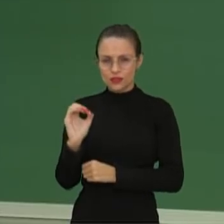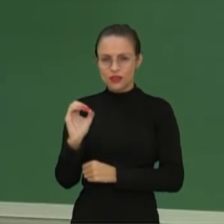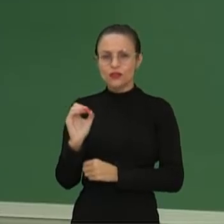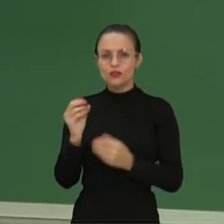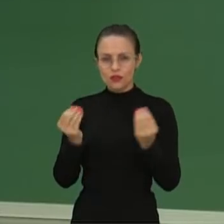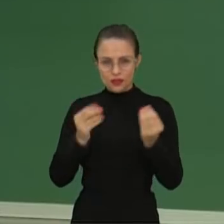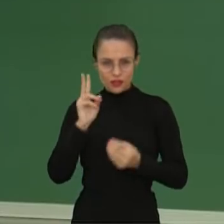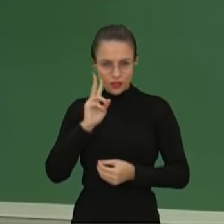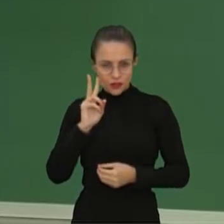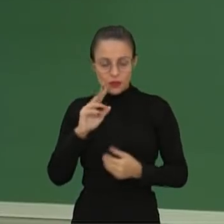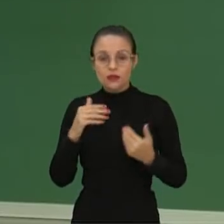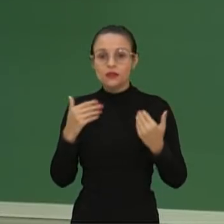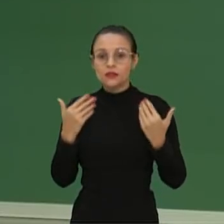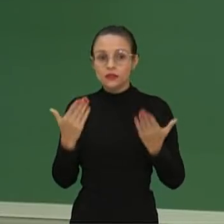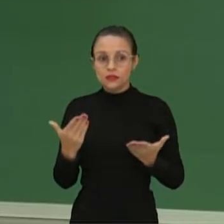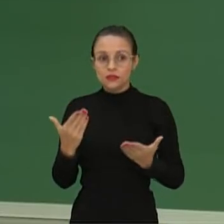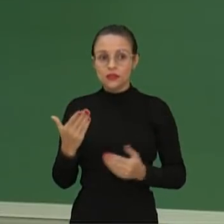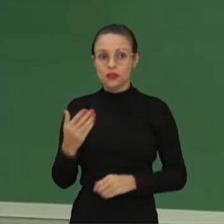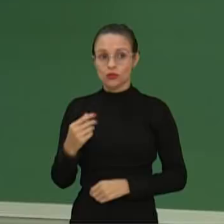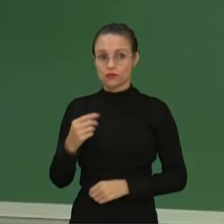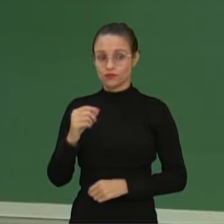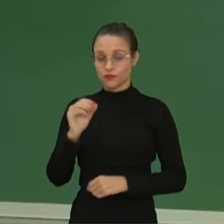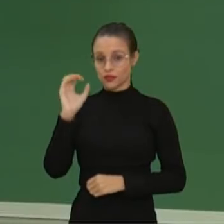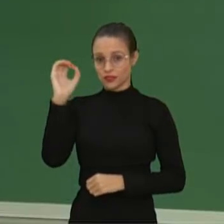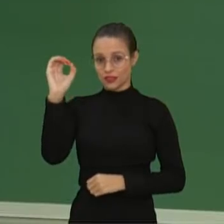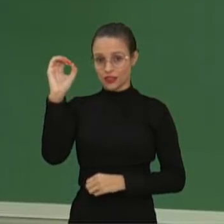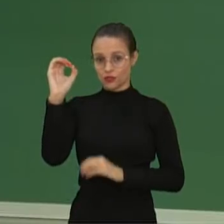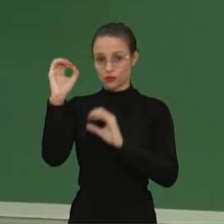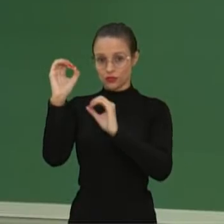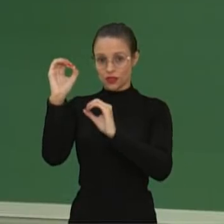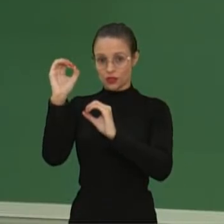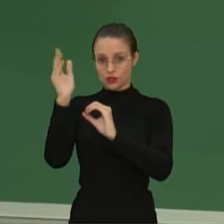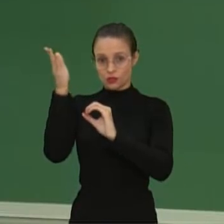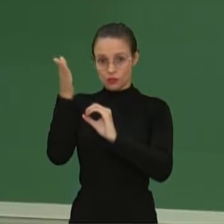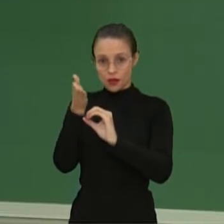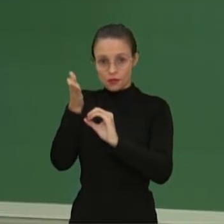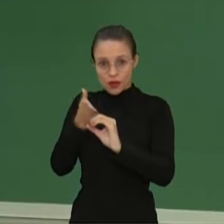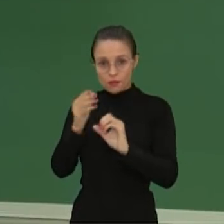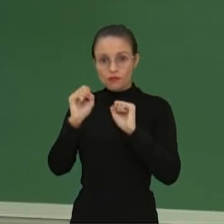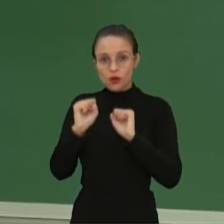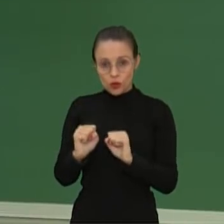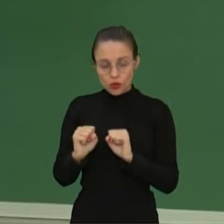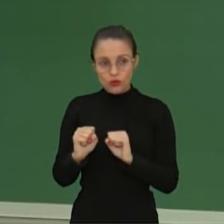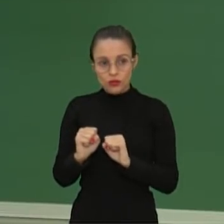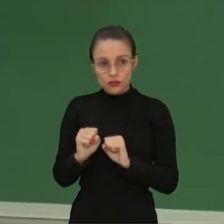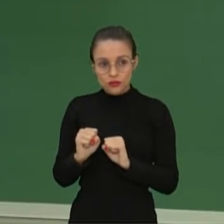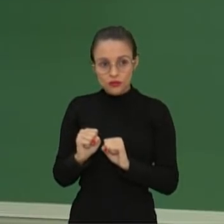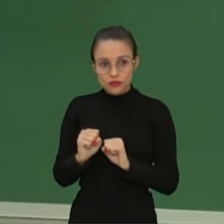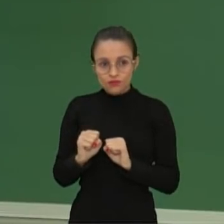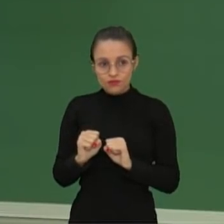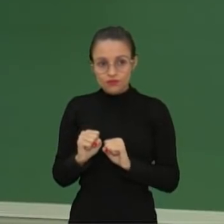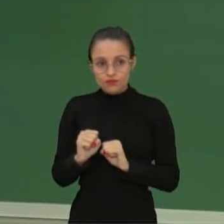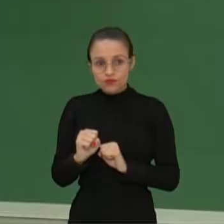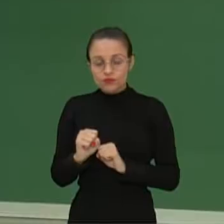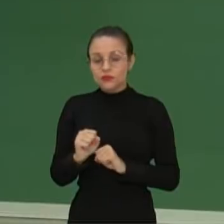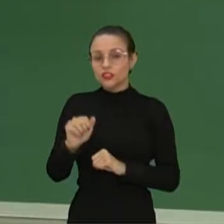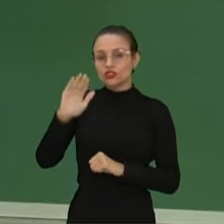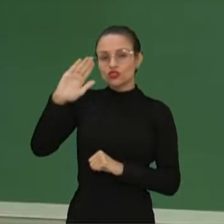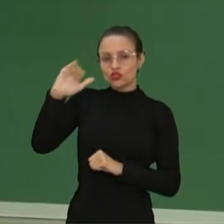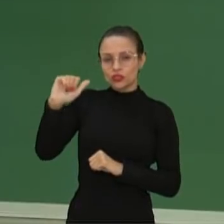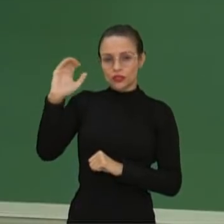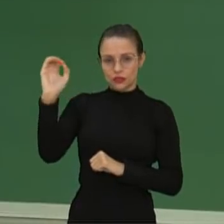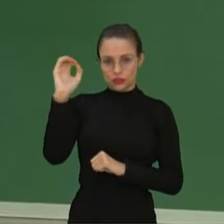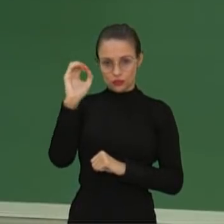lembram? Então, aqui eu tenho 2 zeros, eu posso simplificar com esses 2 zeros. Simplificar, eu vou